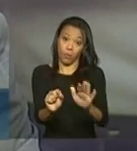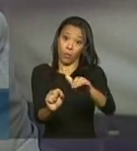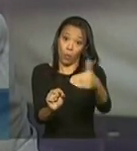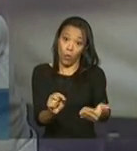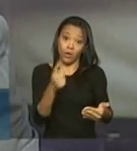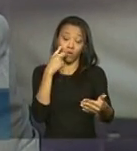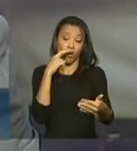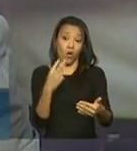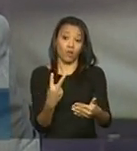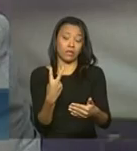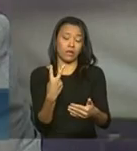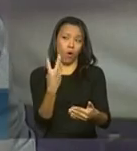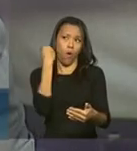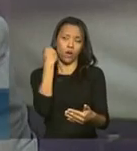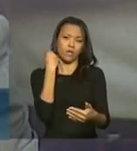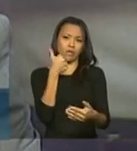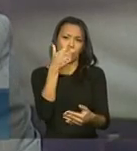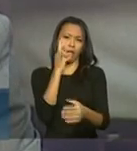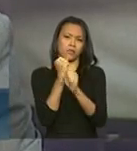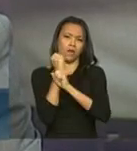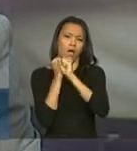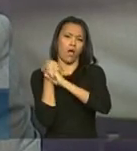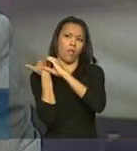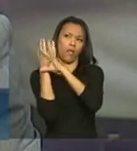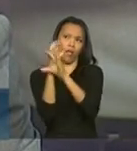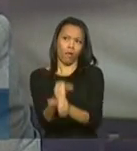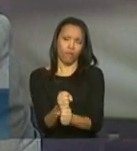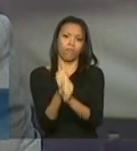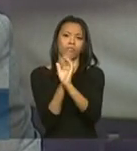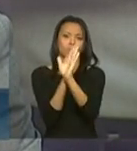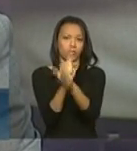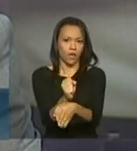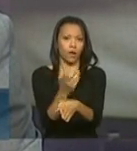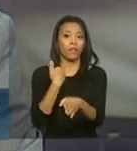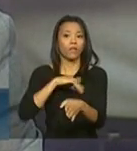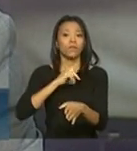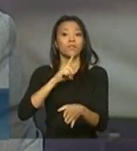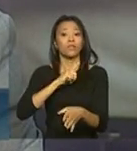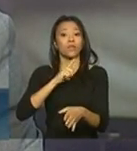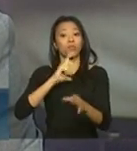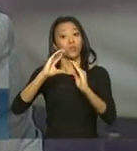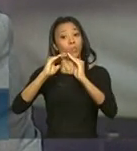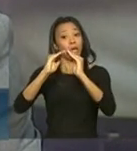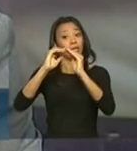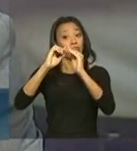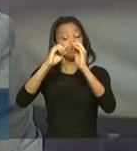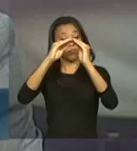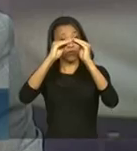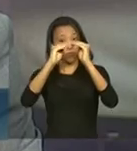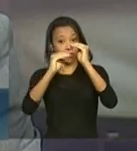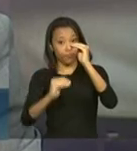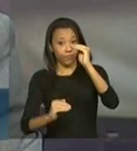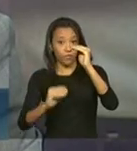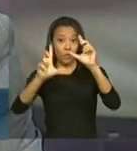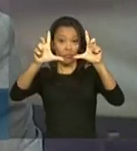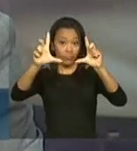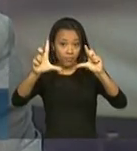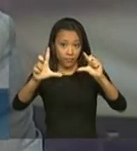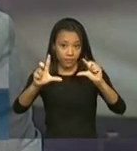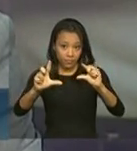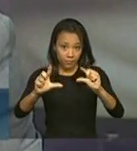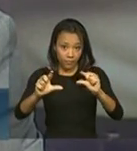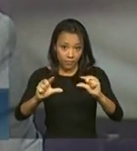olha os 10 últimos anos, e isso já nos permite fazer tendência, nós temos um declínio lento, gradual,